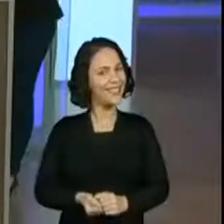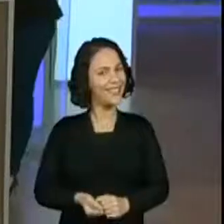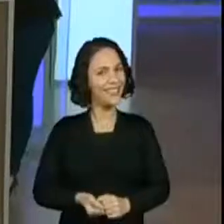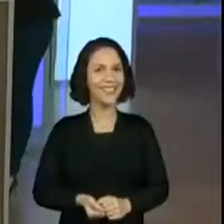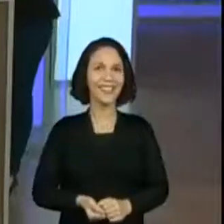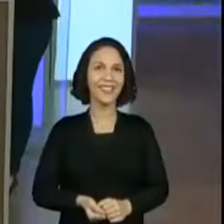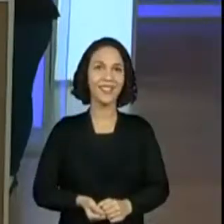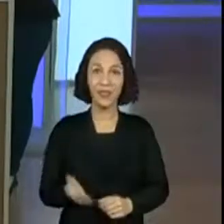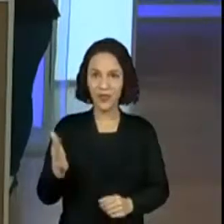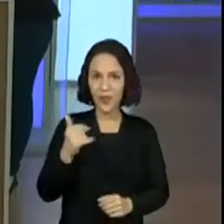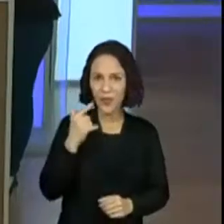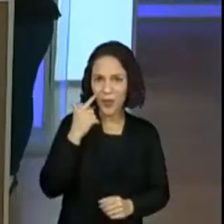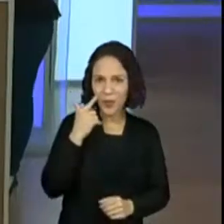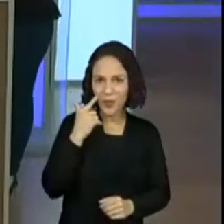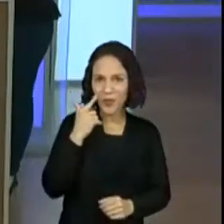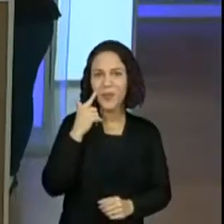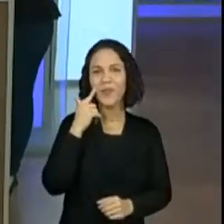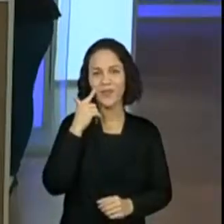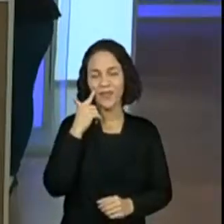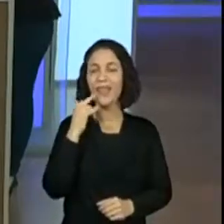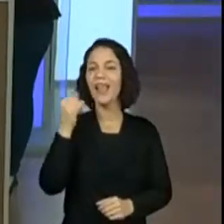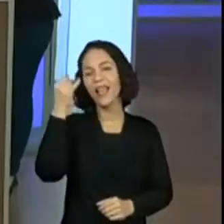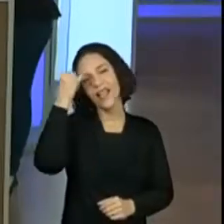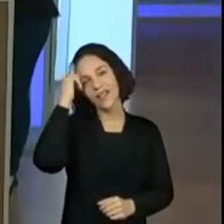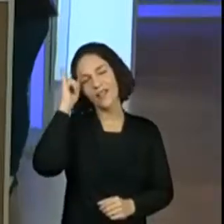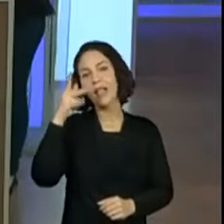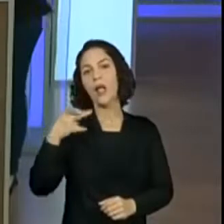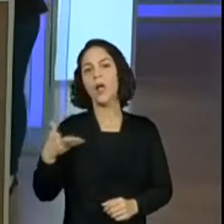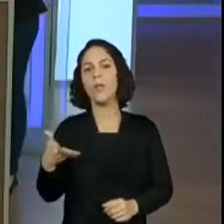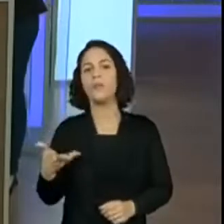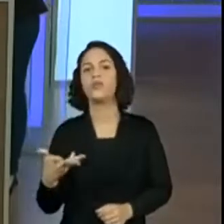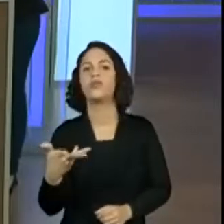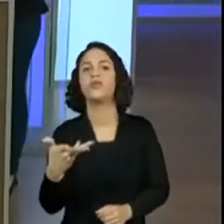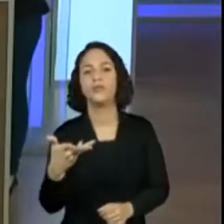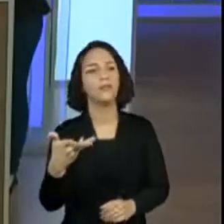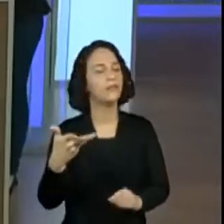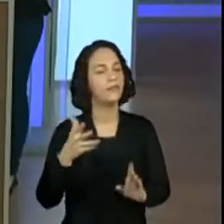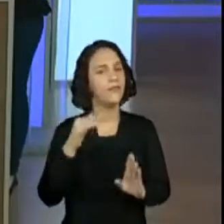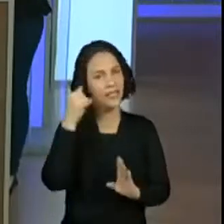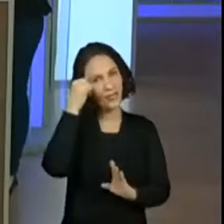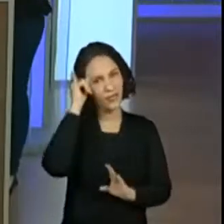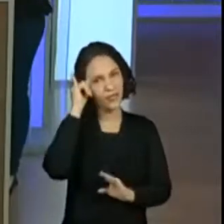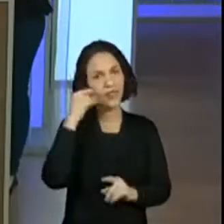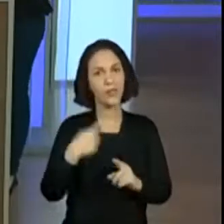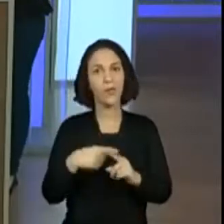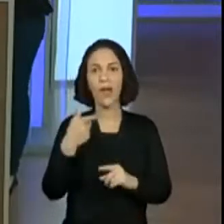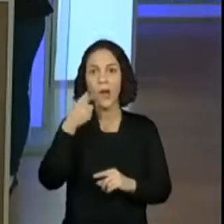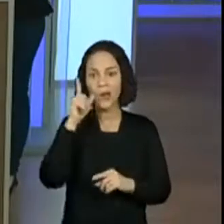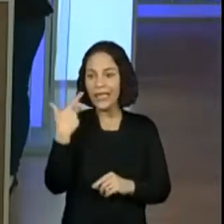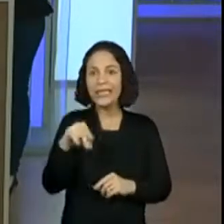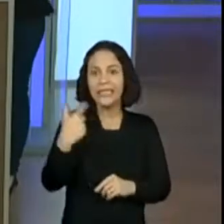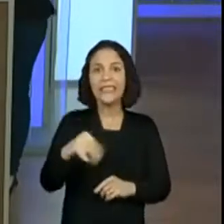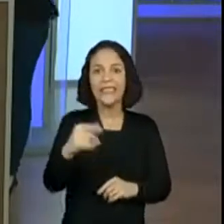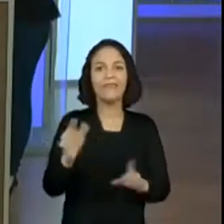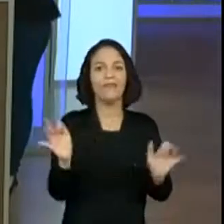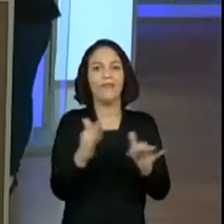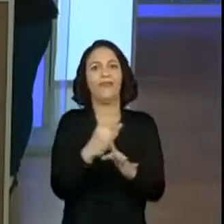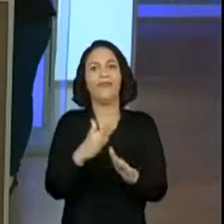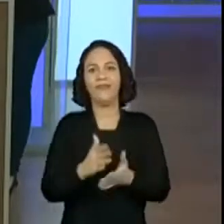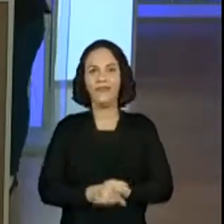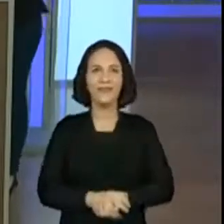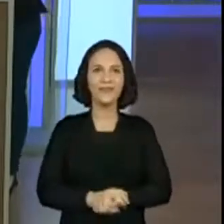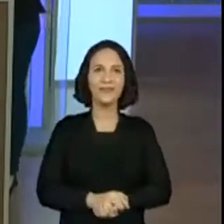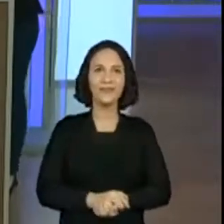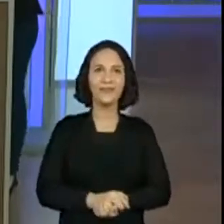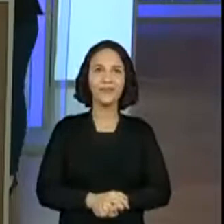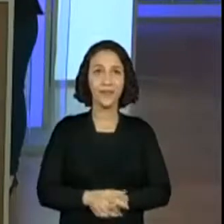eu que agradeço. Vamos lá? Para a gente não ficar correndo no final que nem ontem, não foi? A gente ficou correndo... Vamos